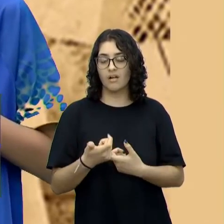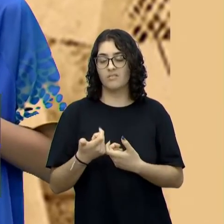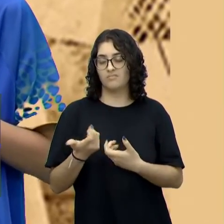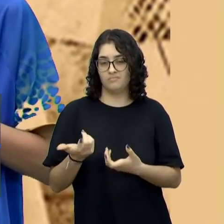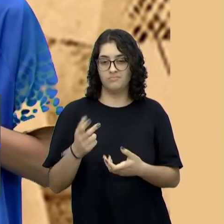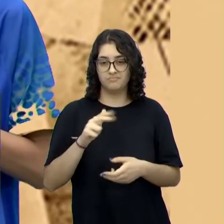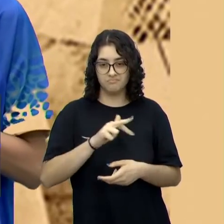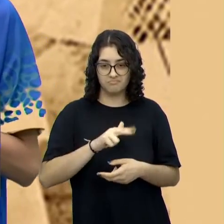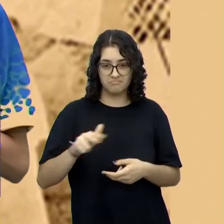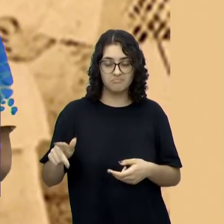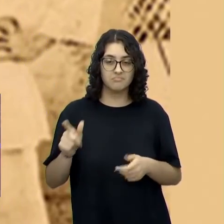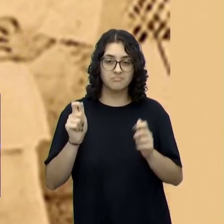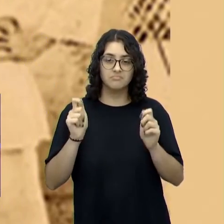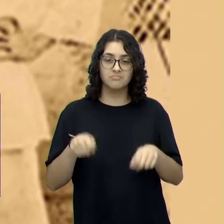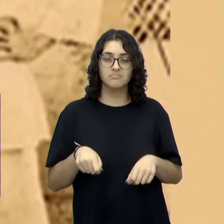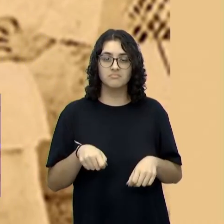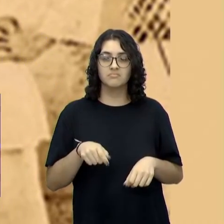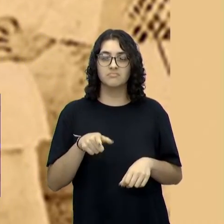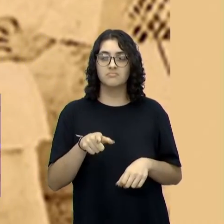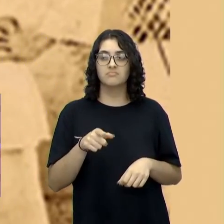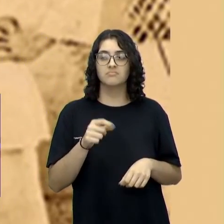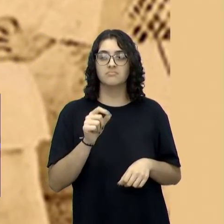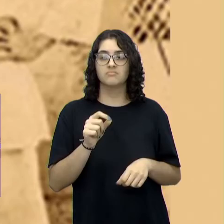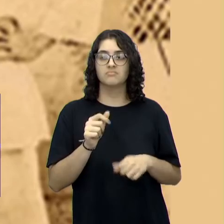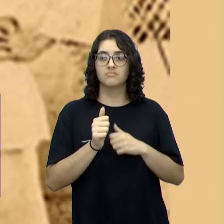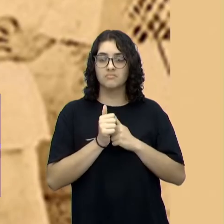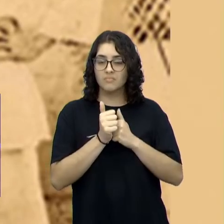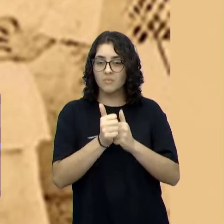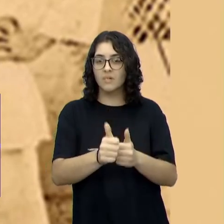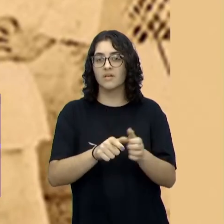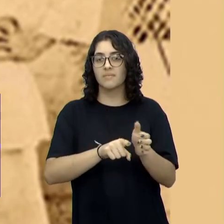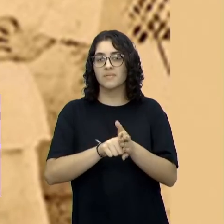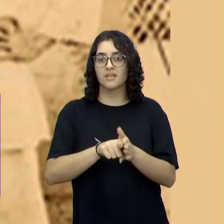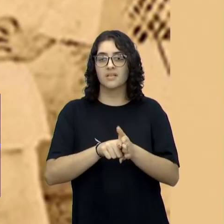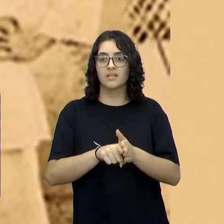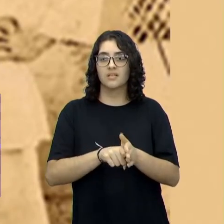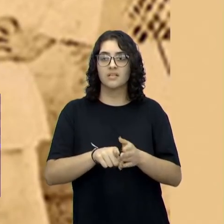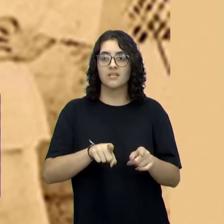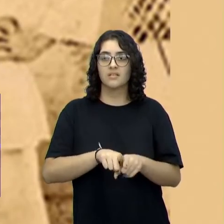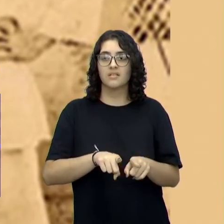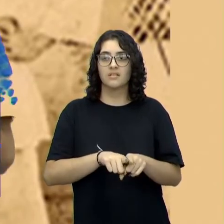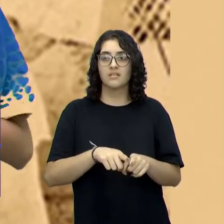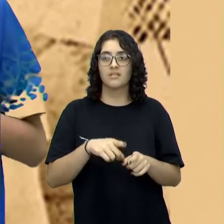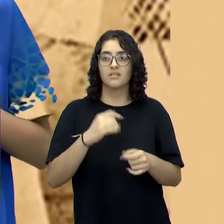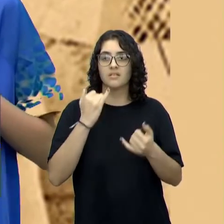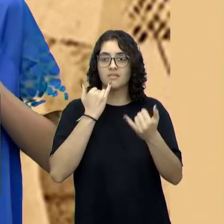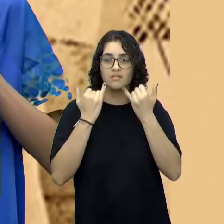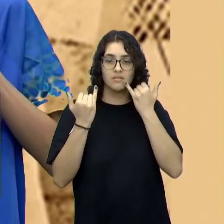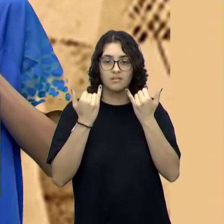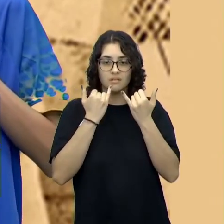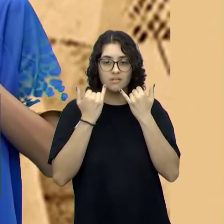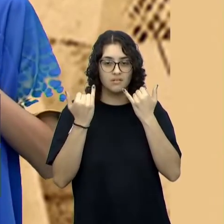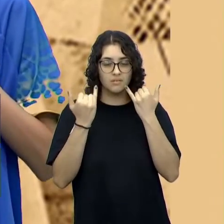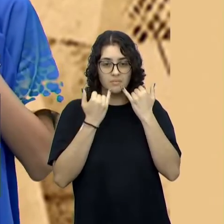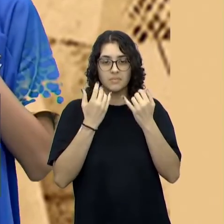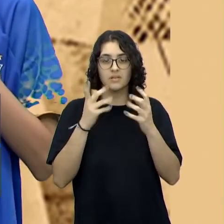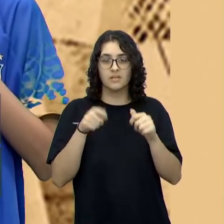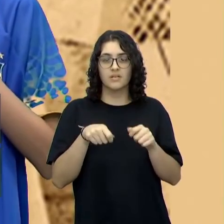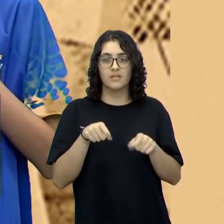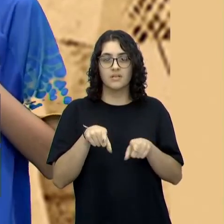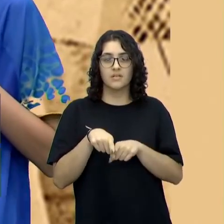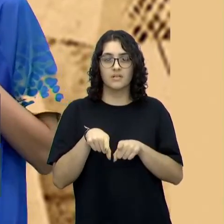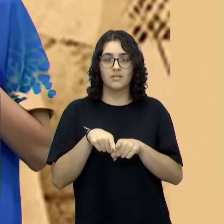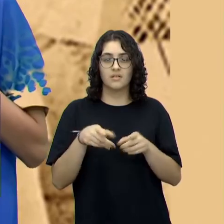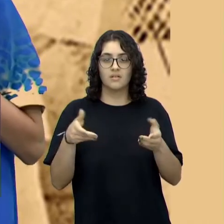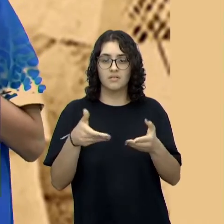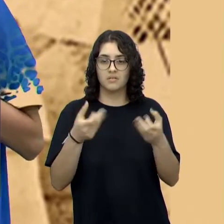tal, para vocês terem esse questionamento, poderem fazer a sua pesquisa, poder levantar mais informações a respeito. E como eu disse também agora